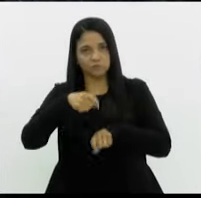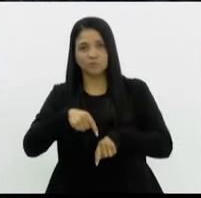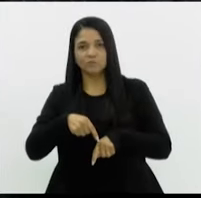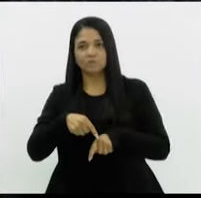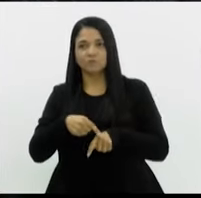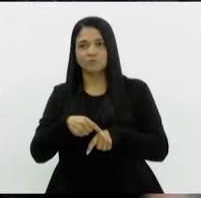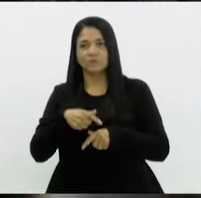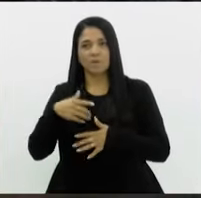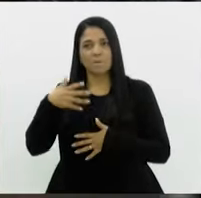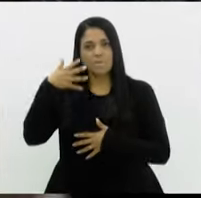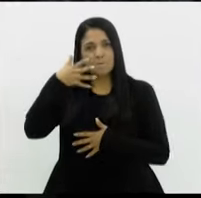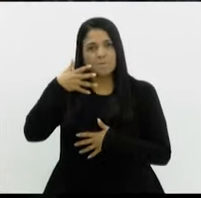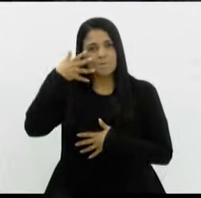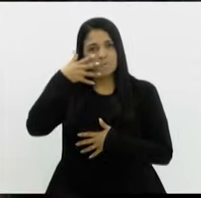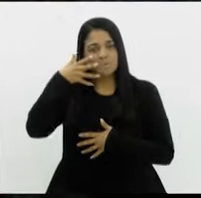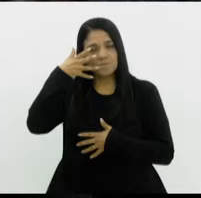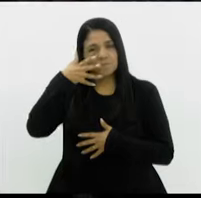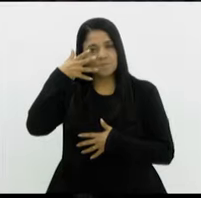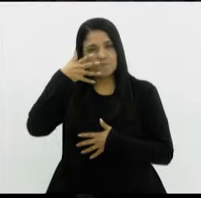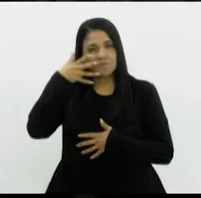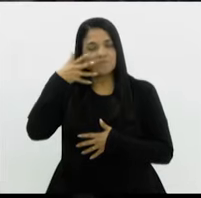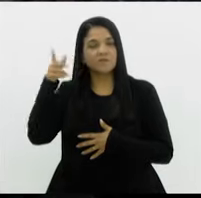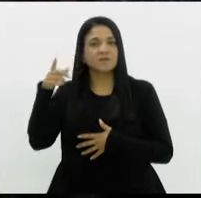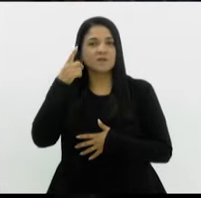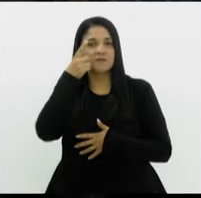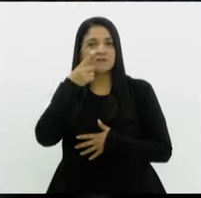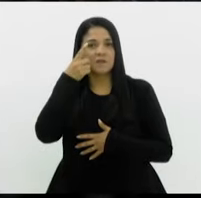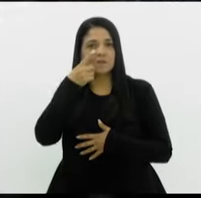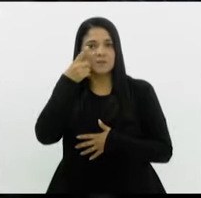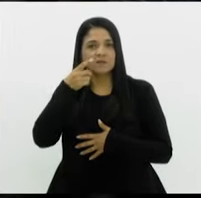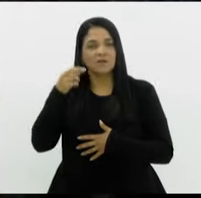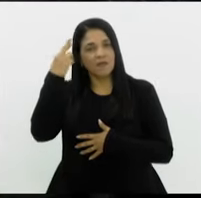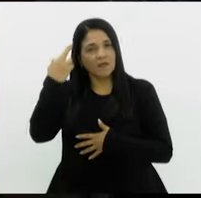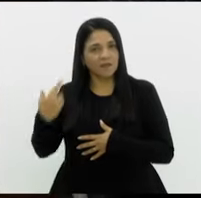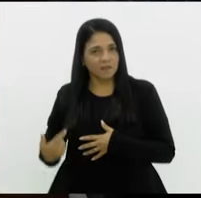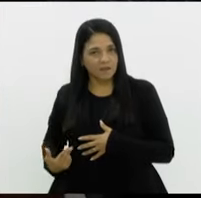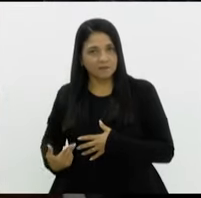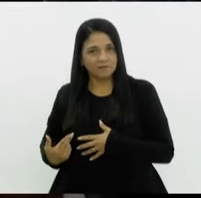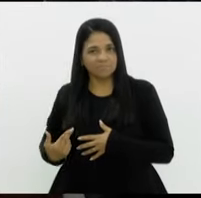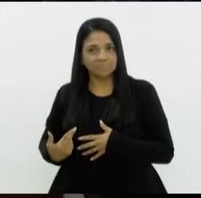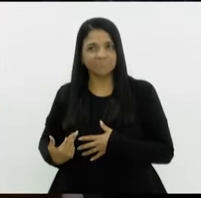à fala no apagar das luzes da deputada Renata